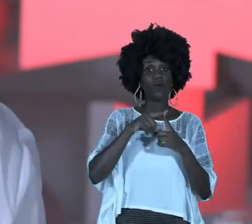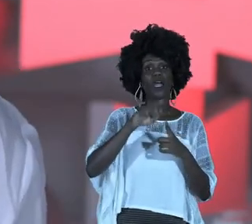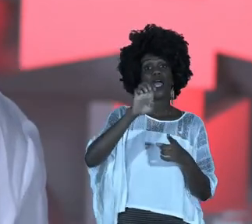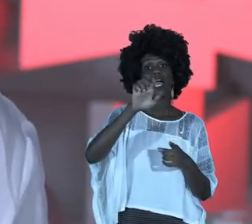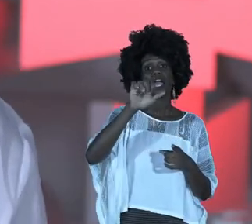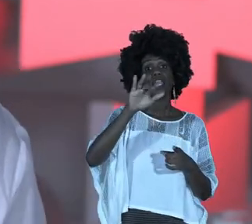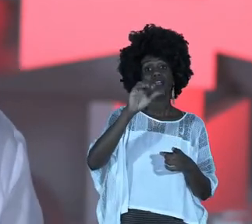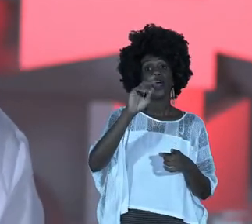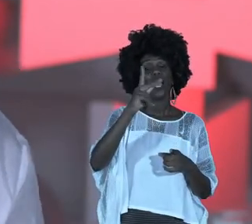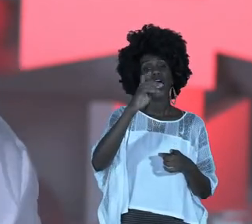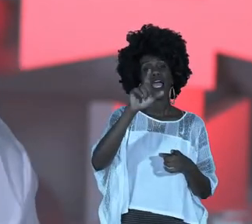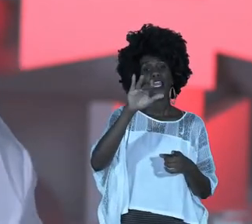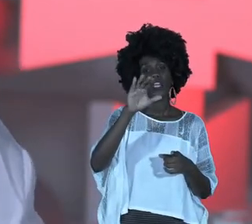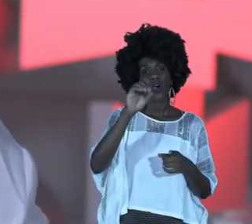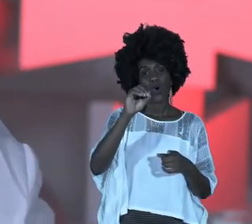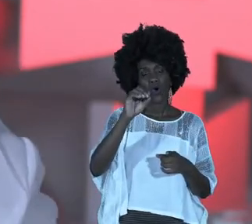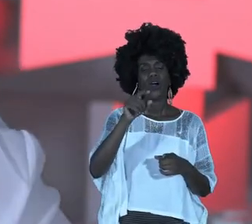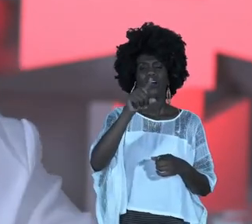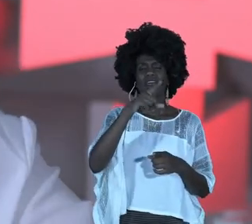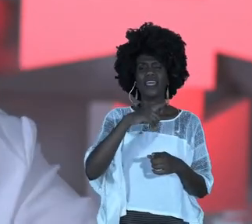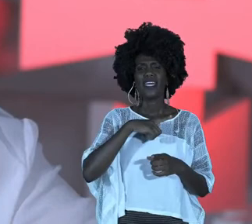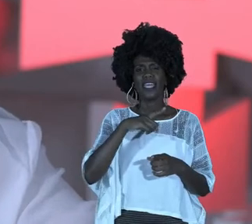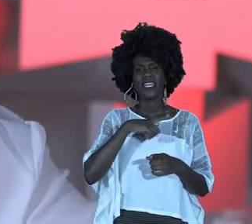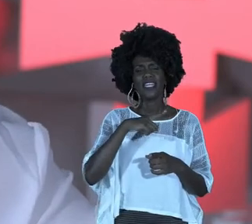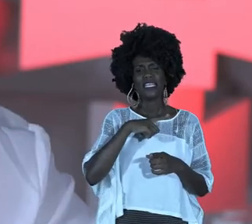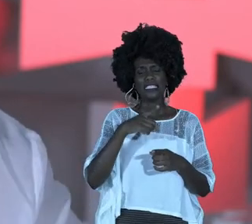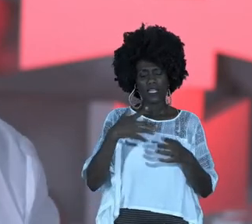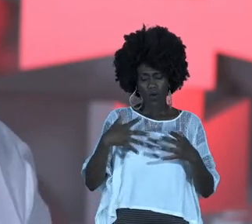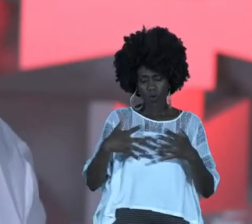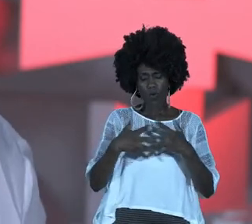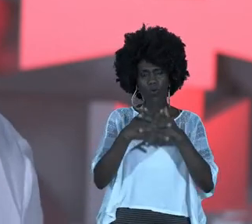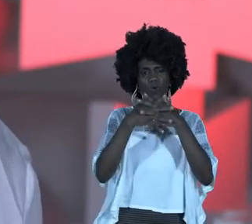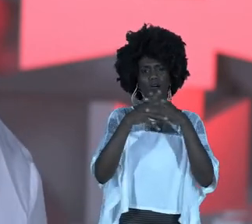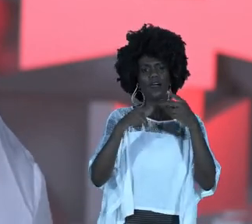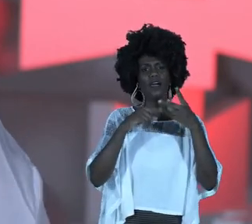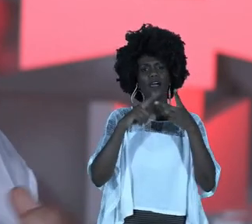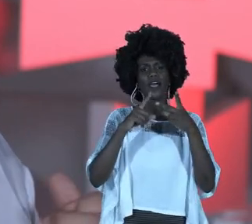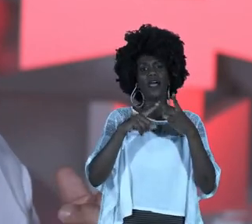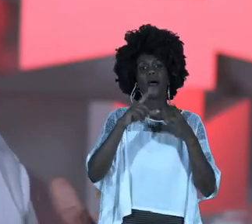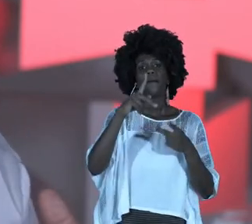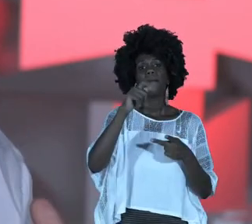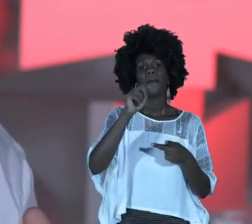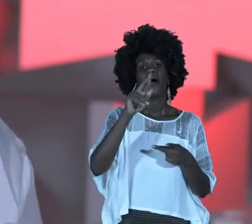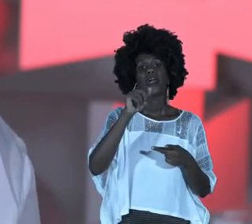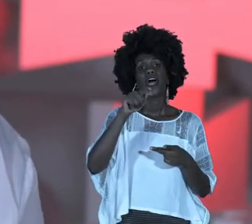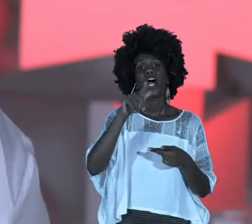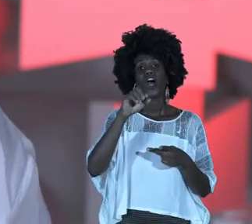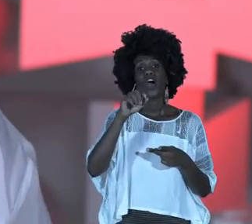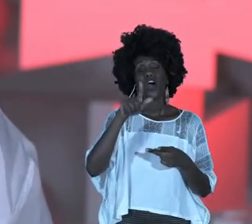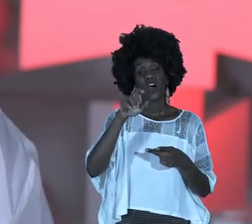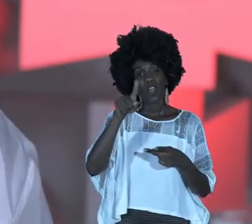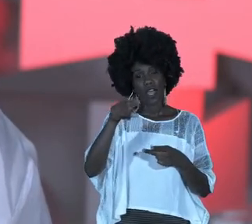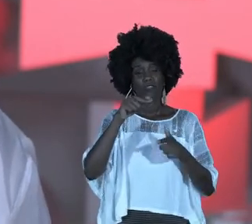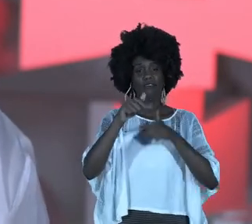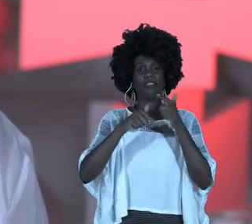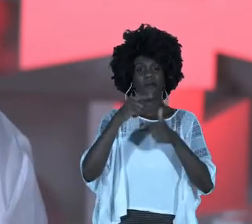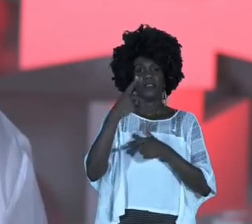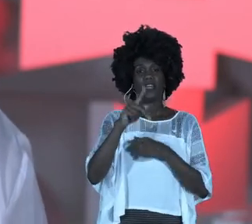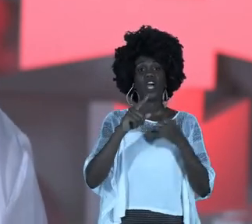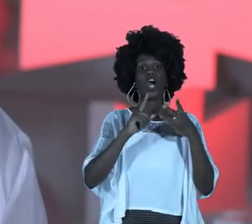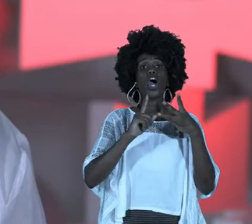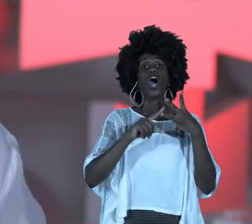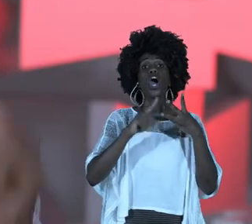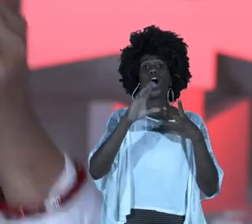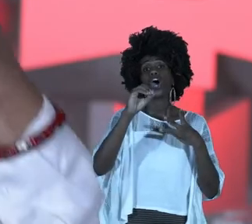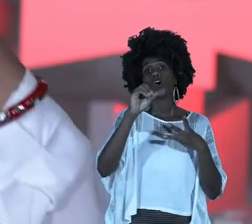Otsika. Os penetráveis são obras de Oiticica, os parangolés. E aqui a Cosmococa